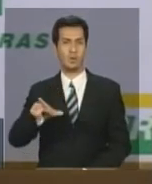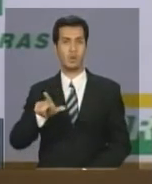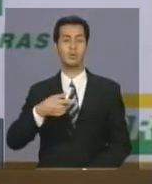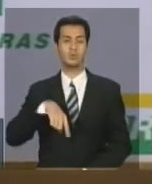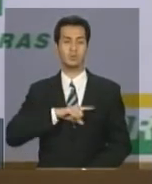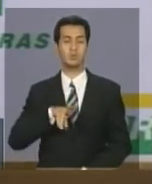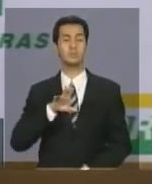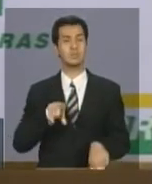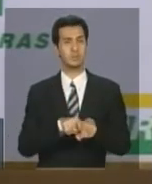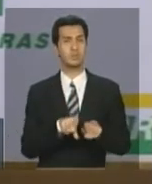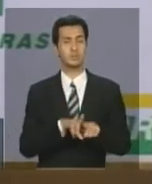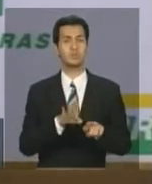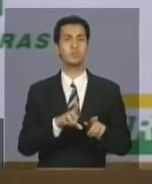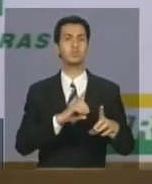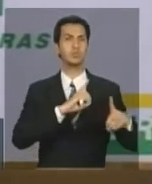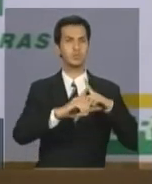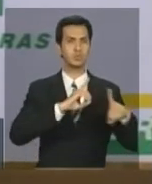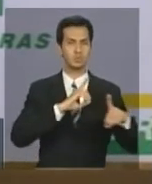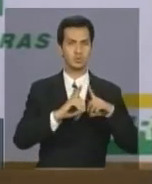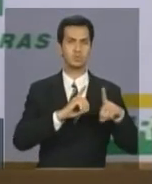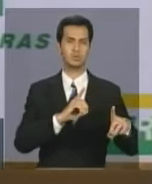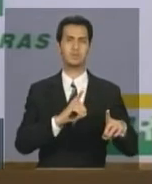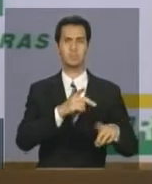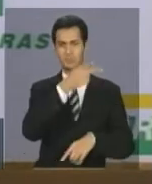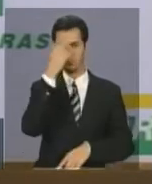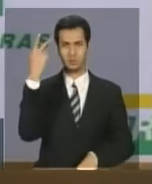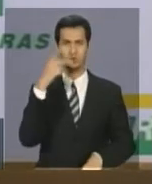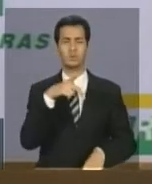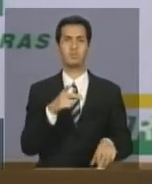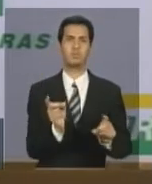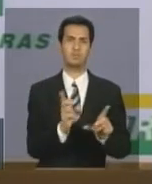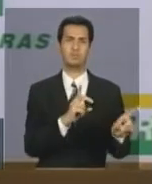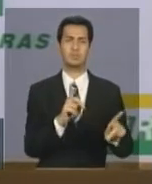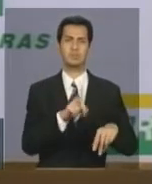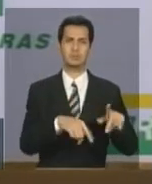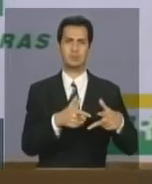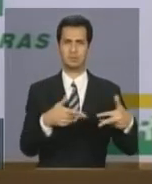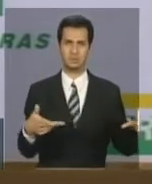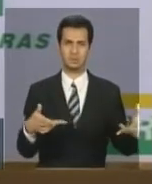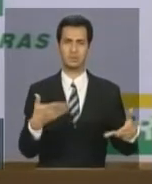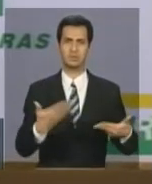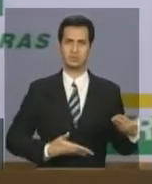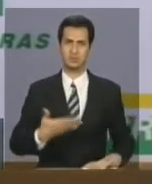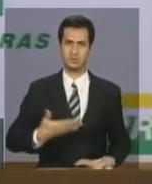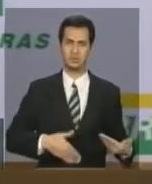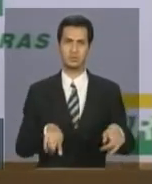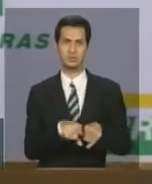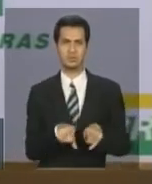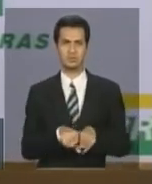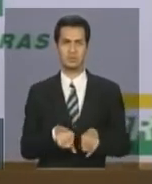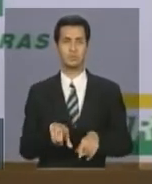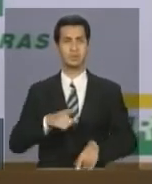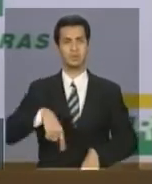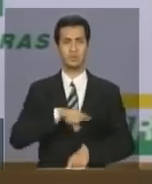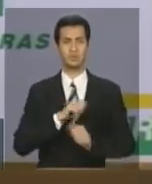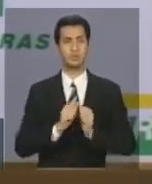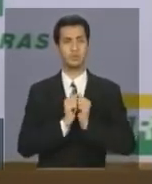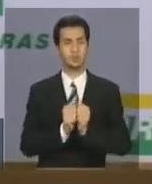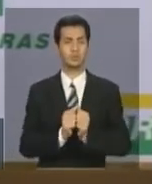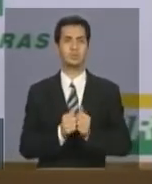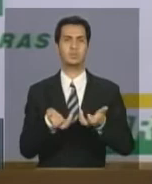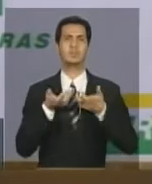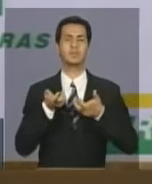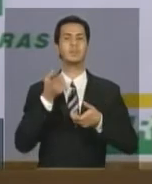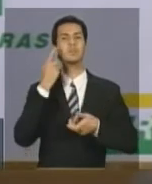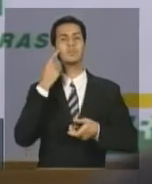bens e serviços, para que juntos nós continuemos achando o resultado dessa